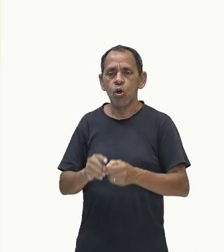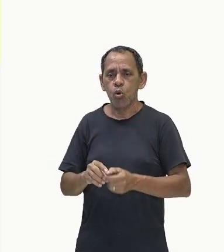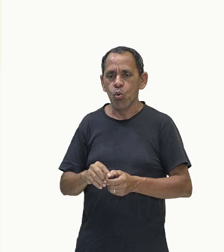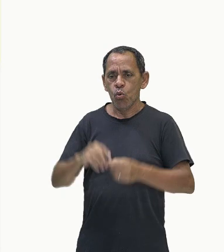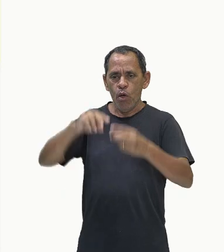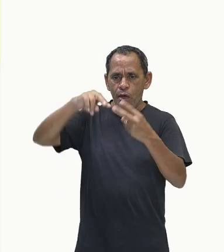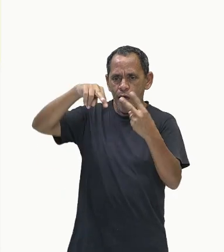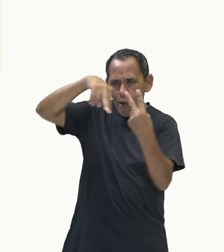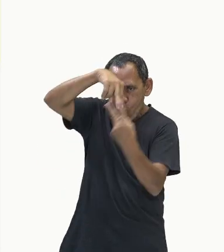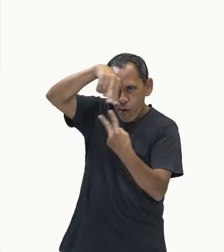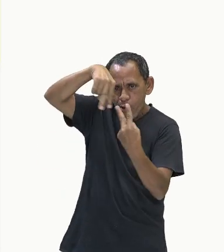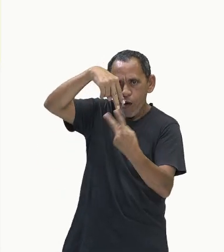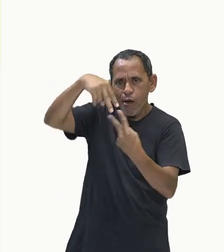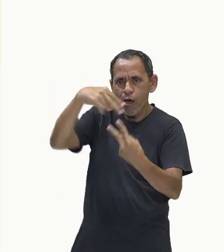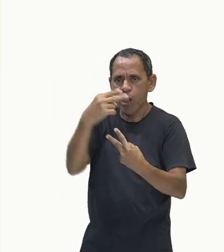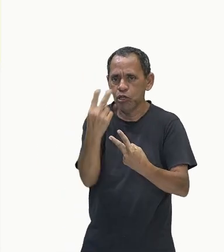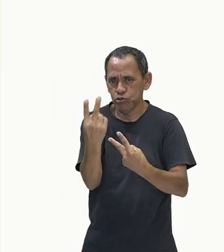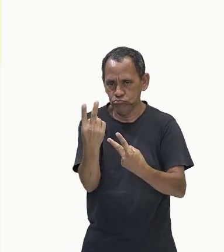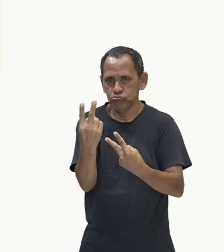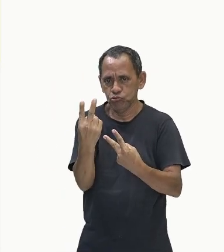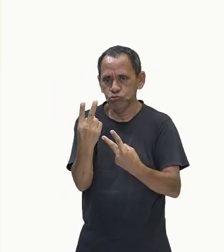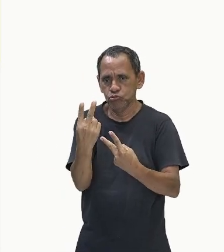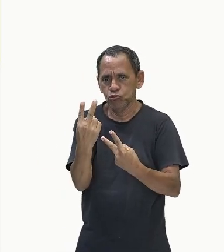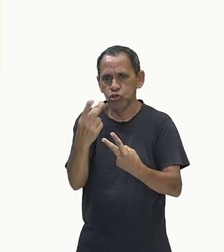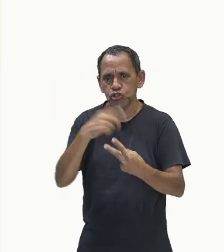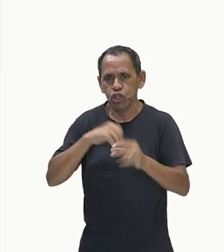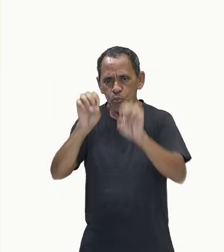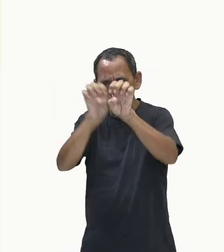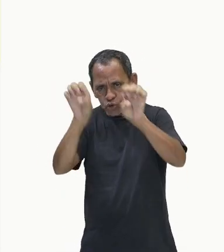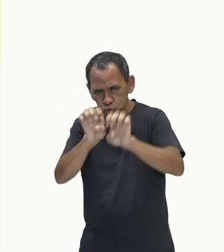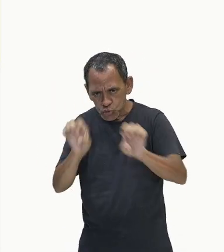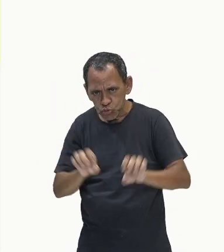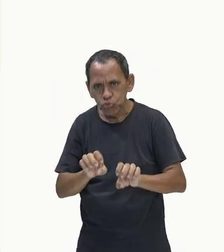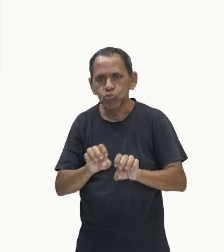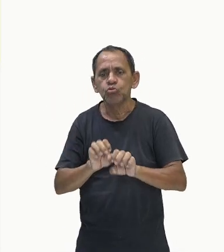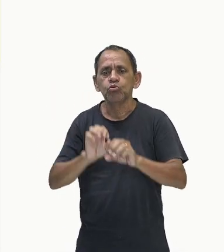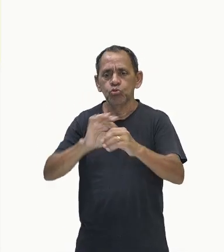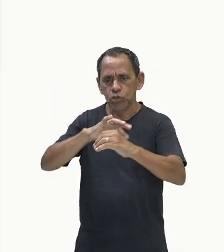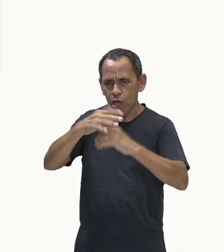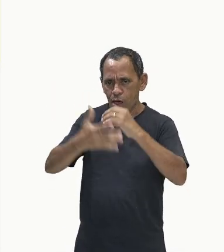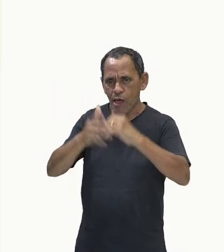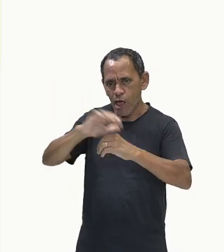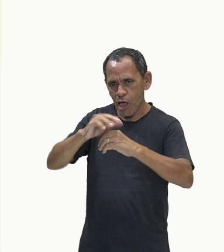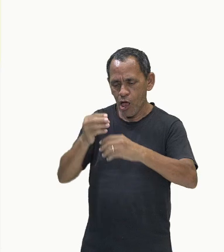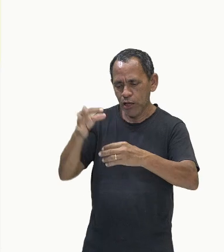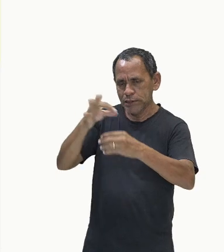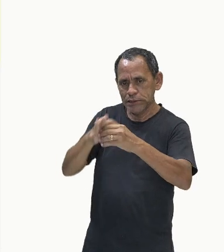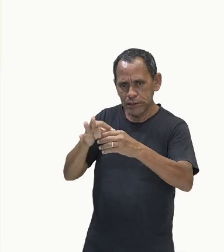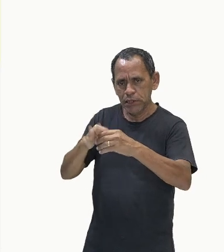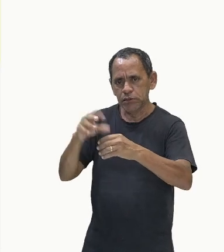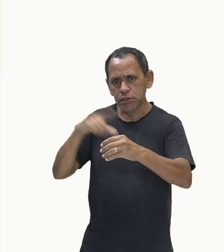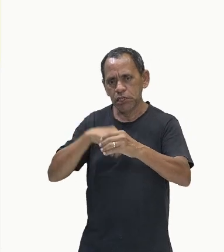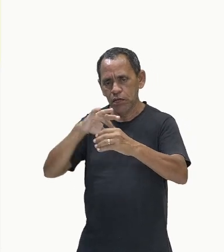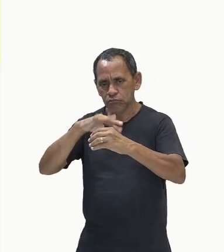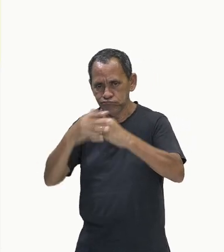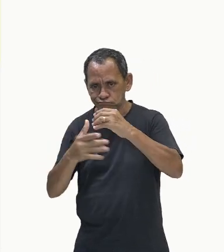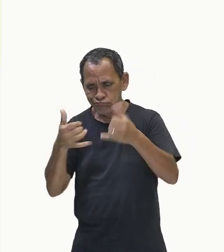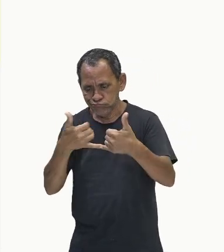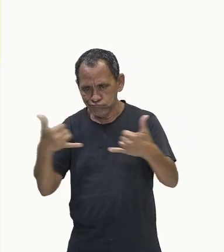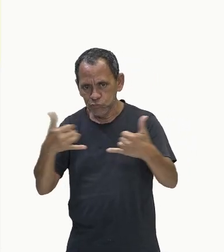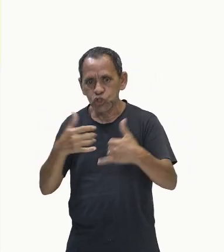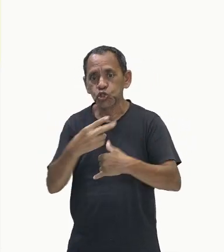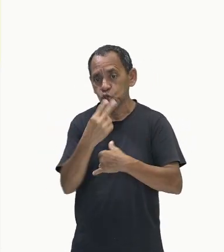uma estrutura composta por duas cadeias de nucleotídeos, então é uma fita dupla com esses